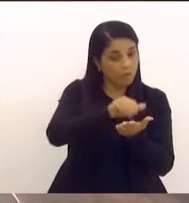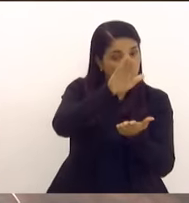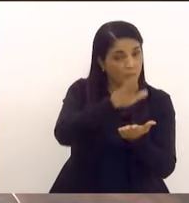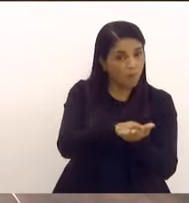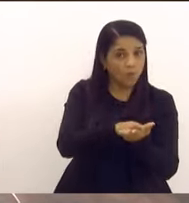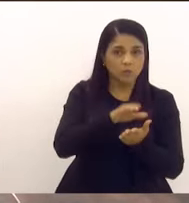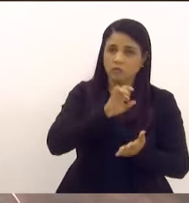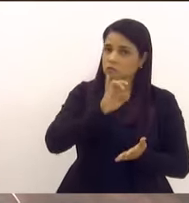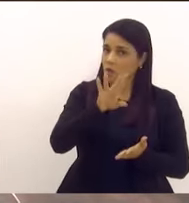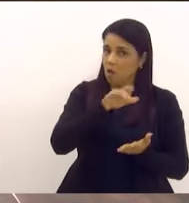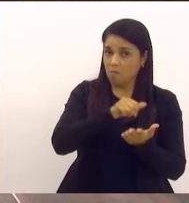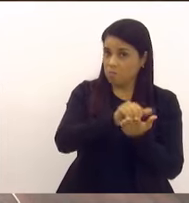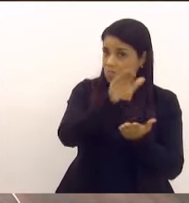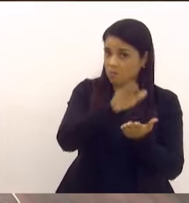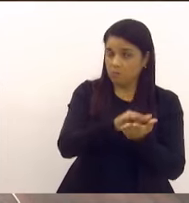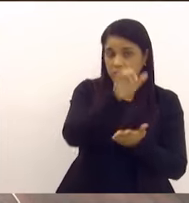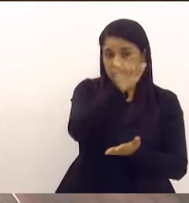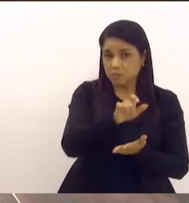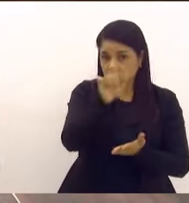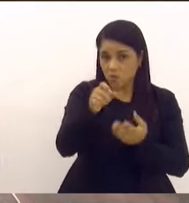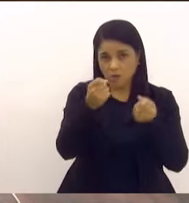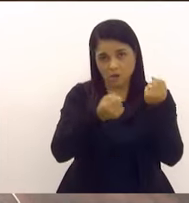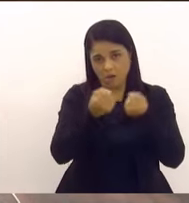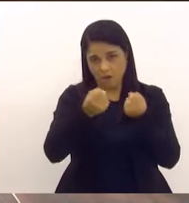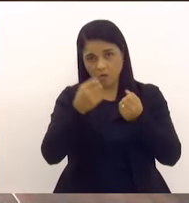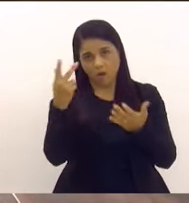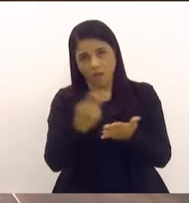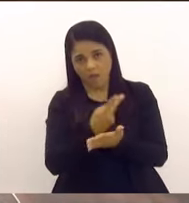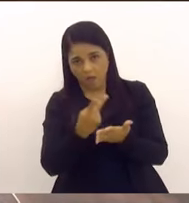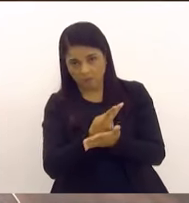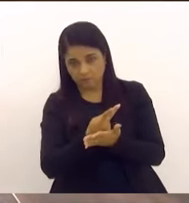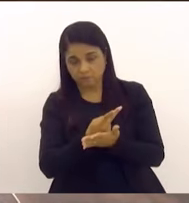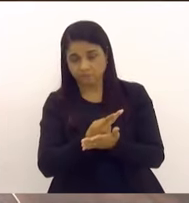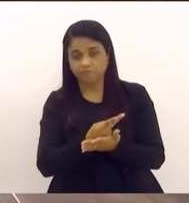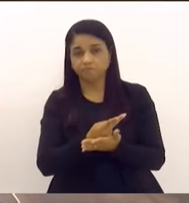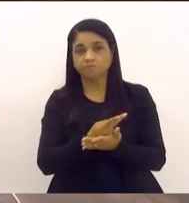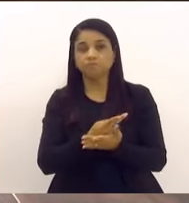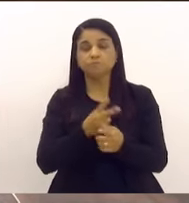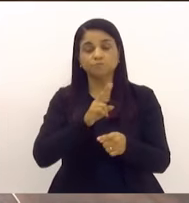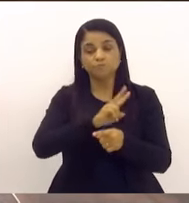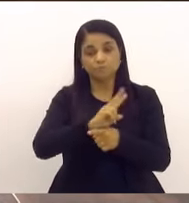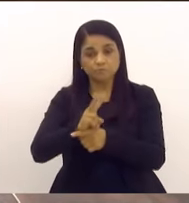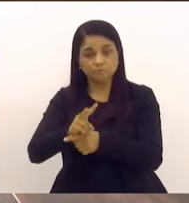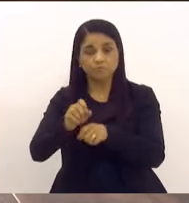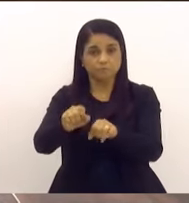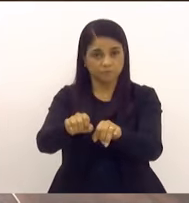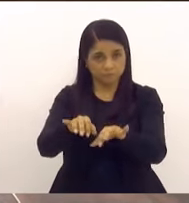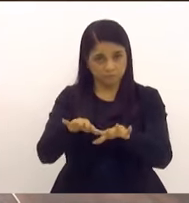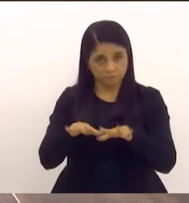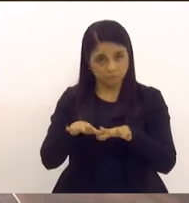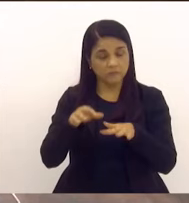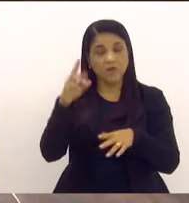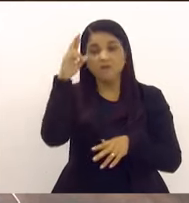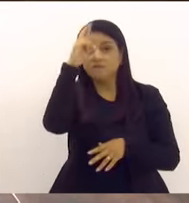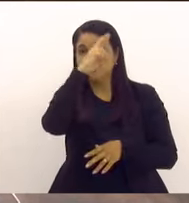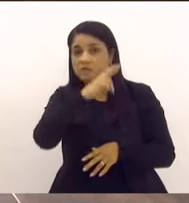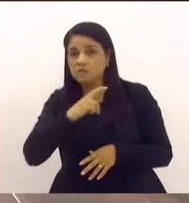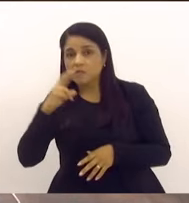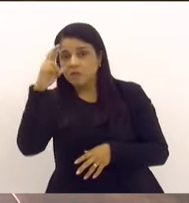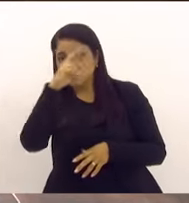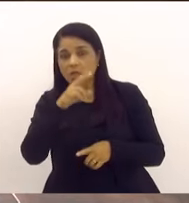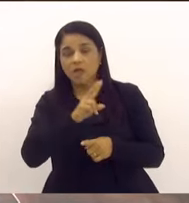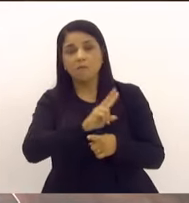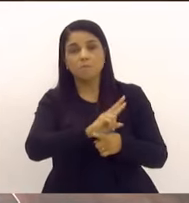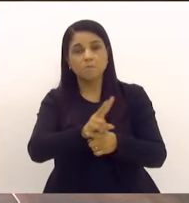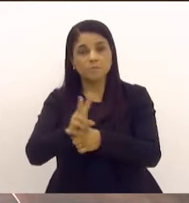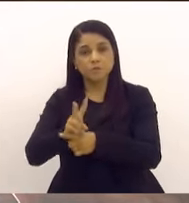multado, aquelas pessoas que foram pegas erradas. Com isso, vai proteger o parlamento, que o parlamento está aqui para fiscalizar, e vai